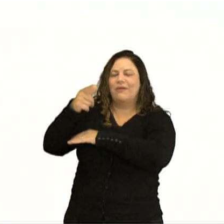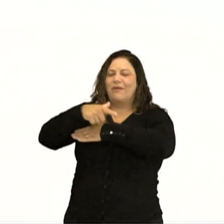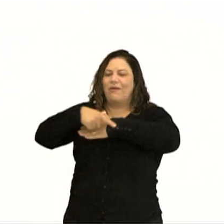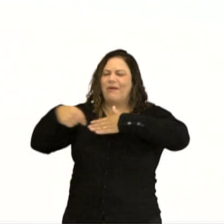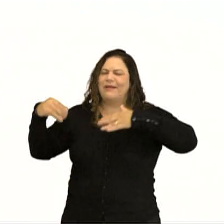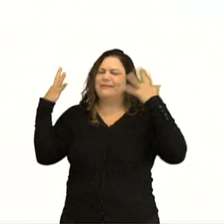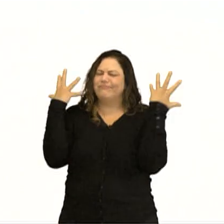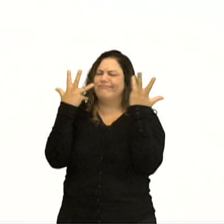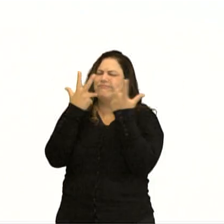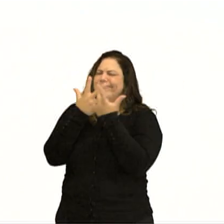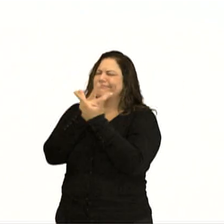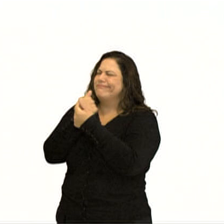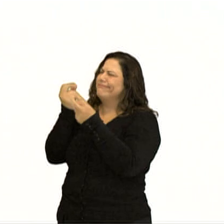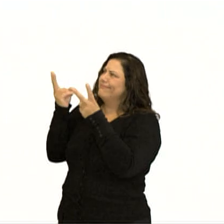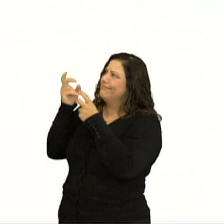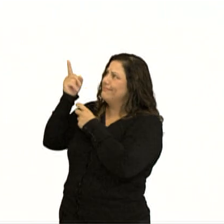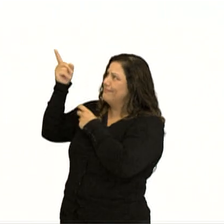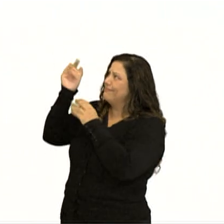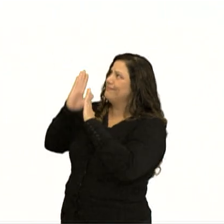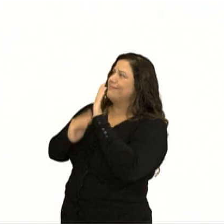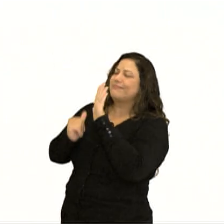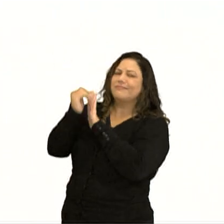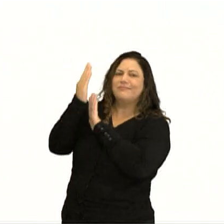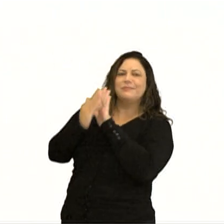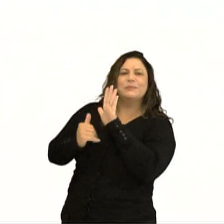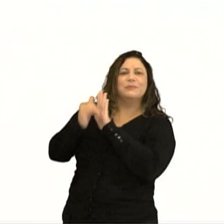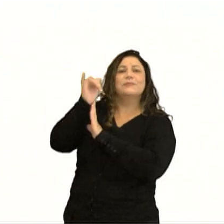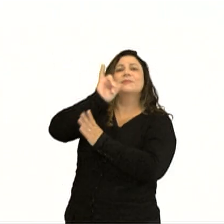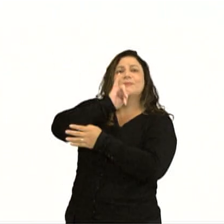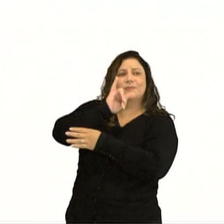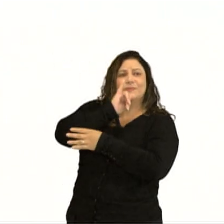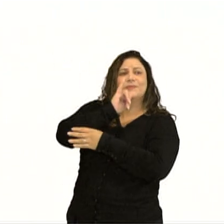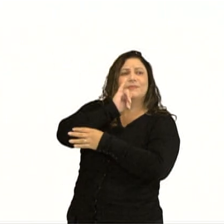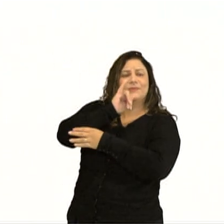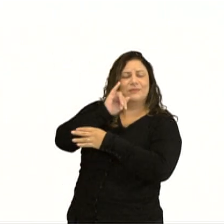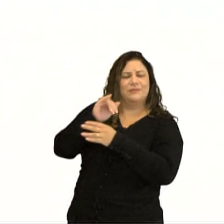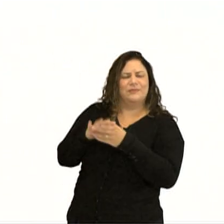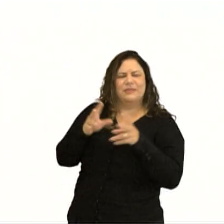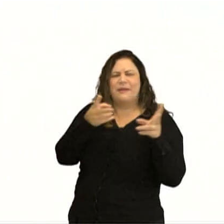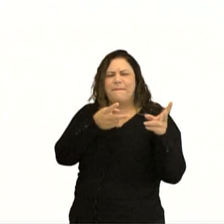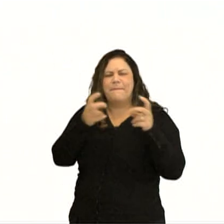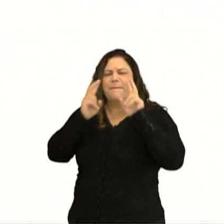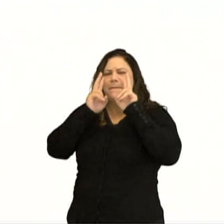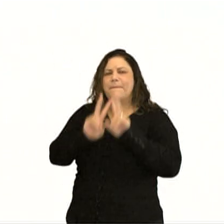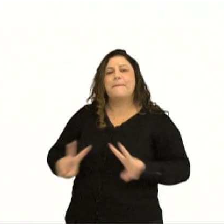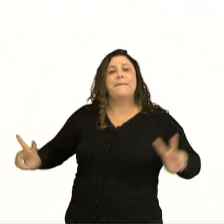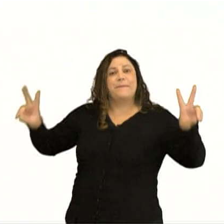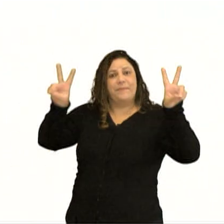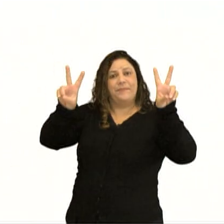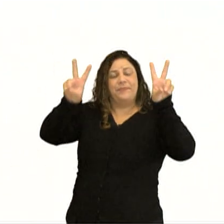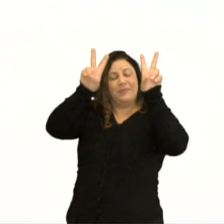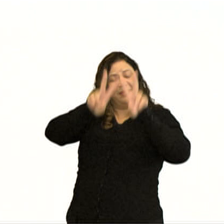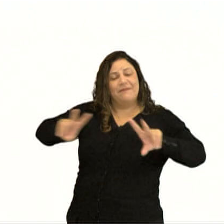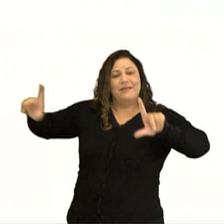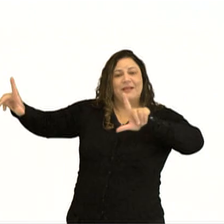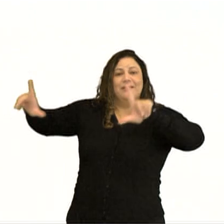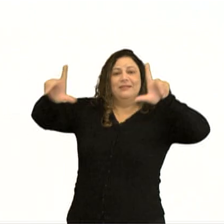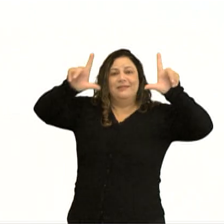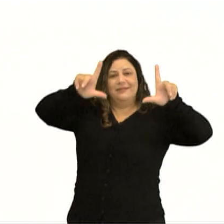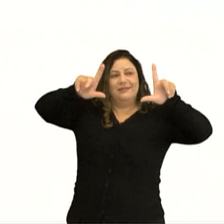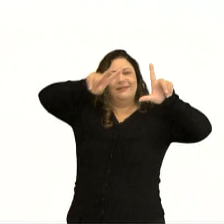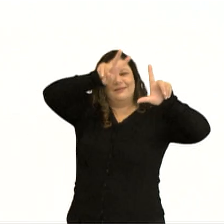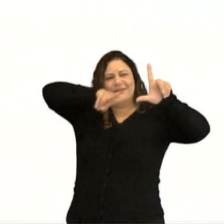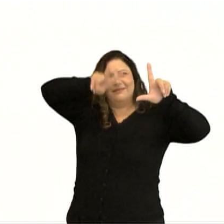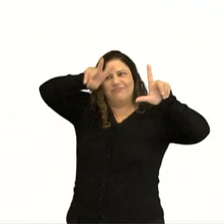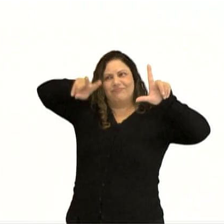essa pintura, né? Então, gente, aqui é um exemplo de textura visual, né? É um quadro e você